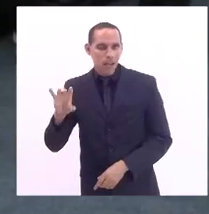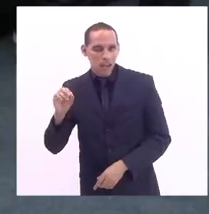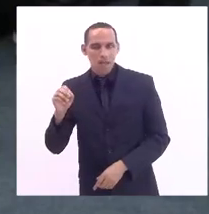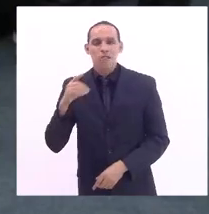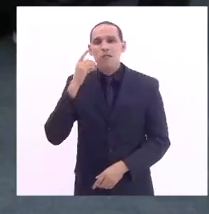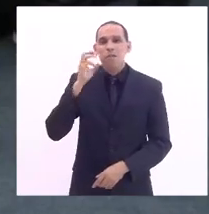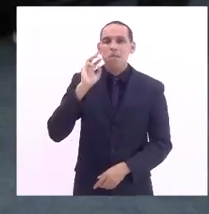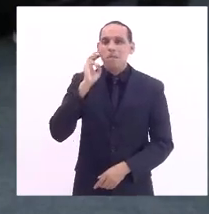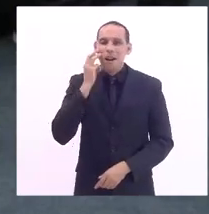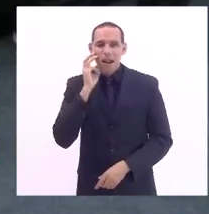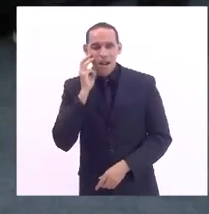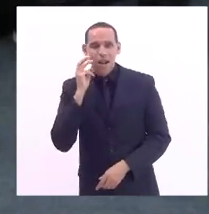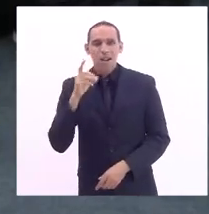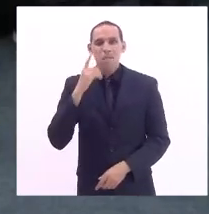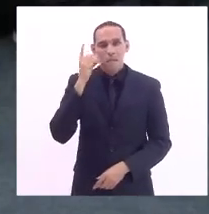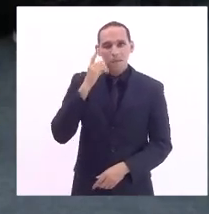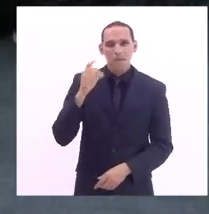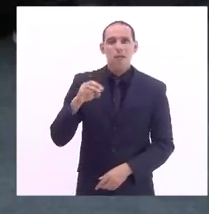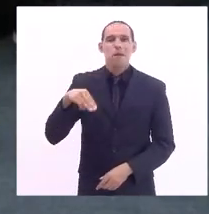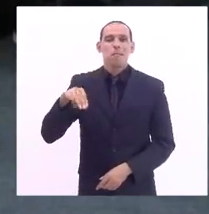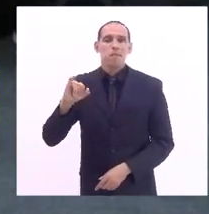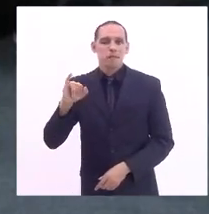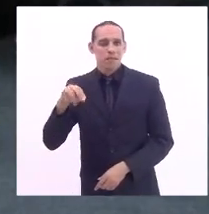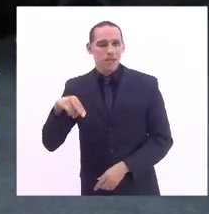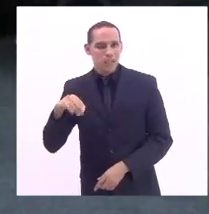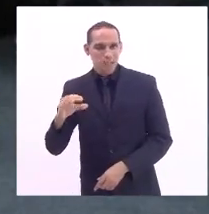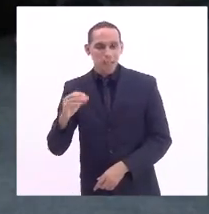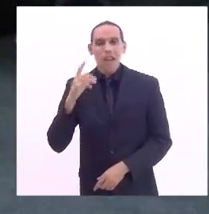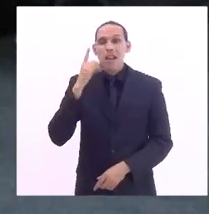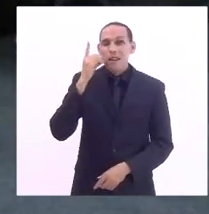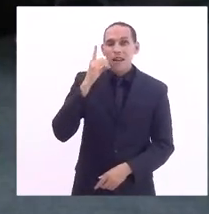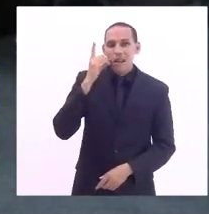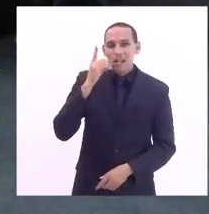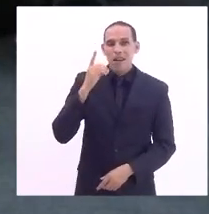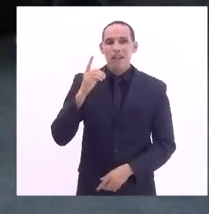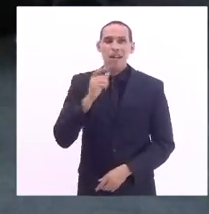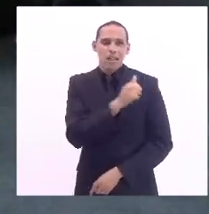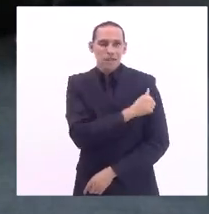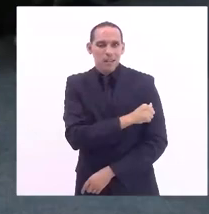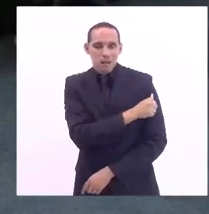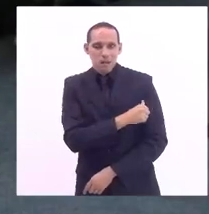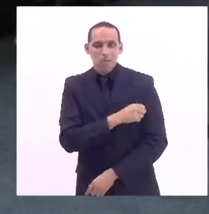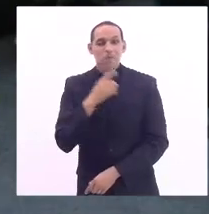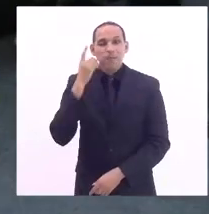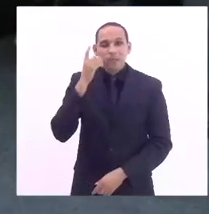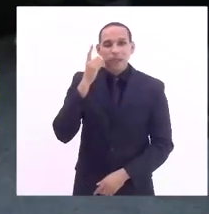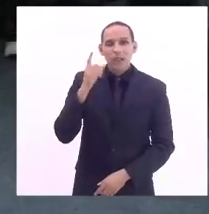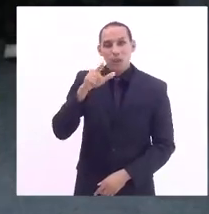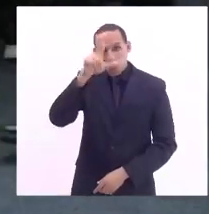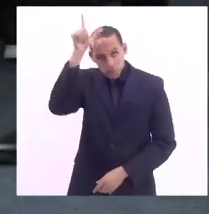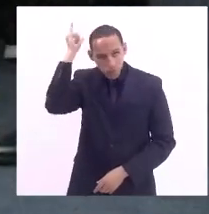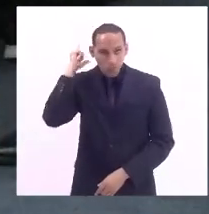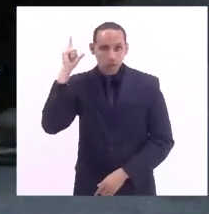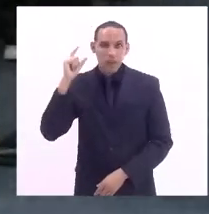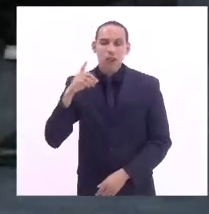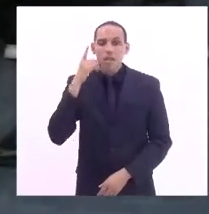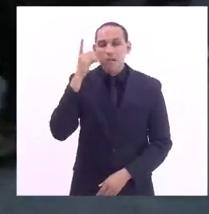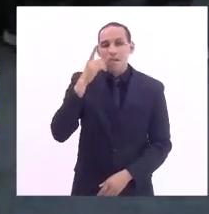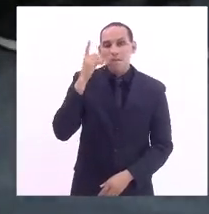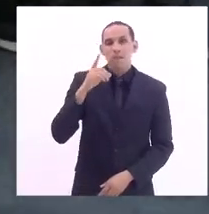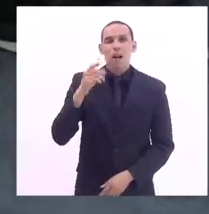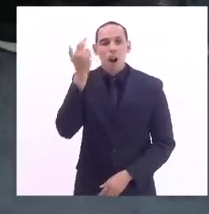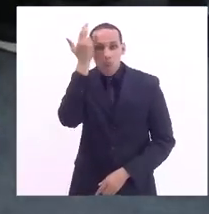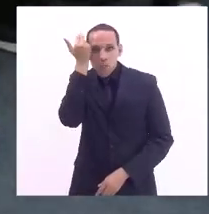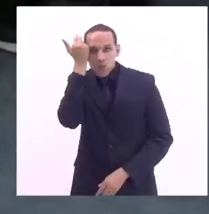deputado Valdeque Carneiro, deputado Carlos Mink, deputada Regiane, deputado Luiz Paulo, deputado